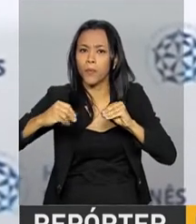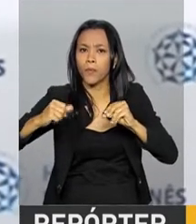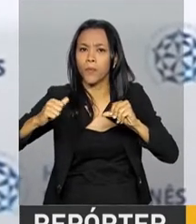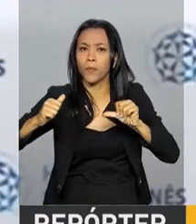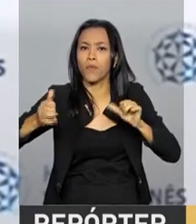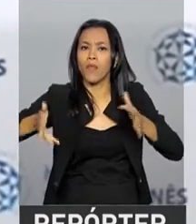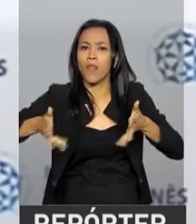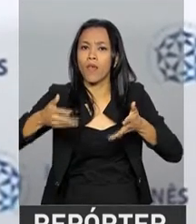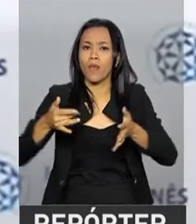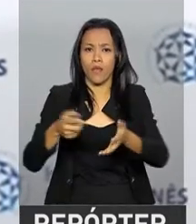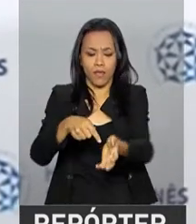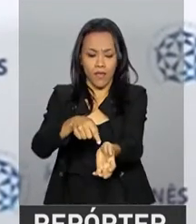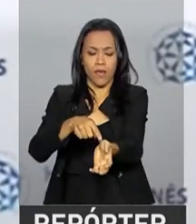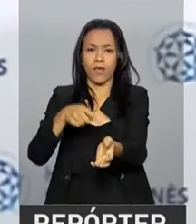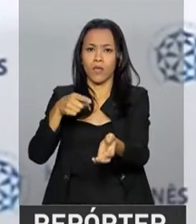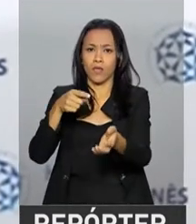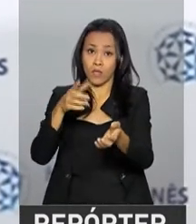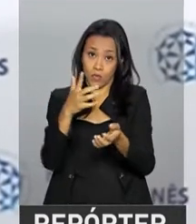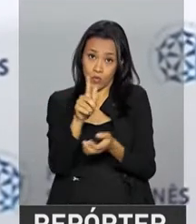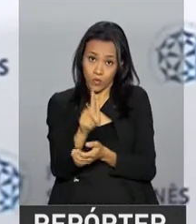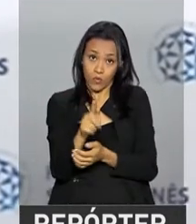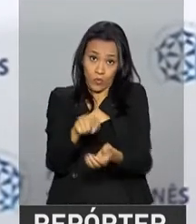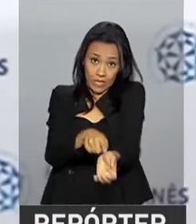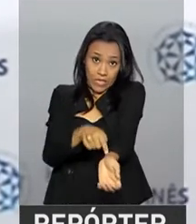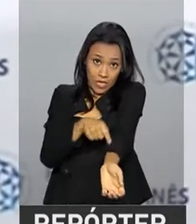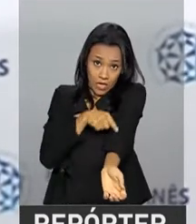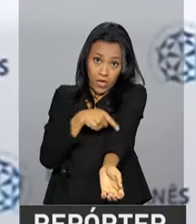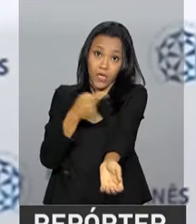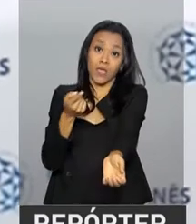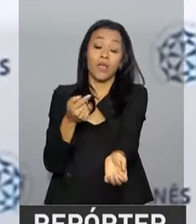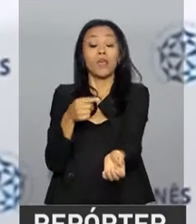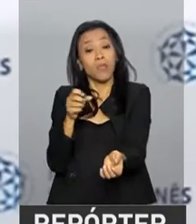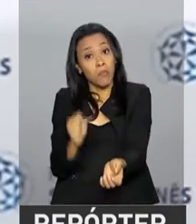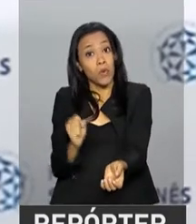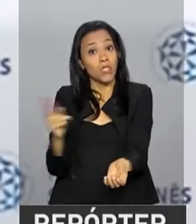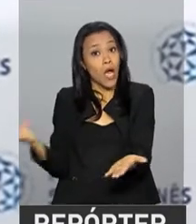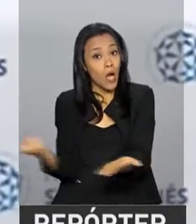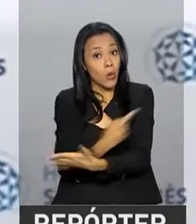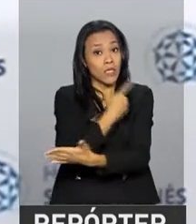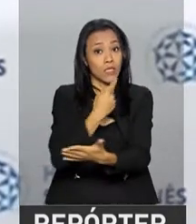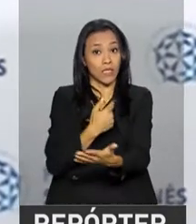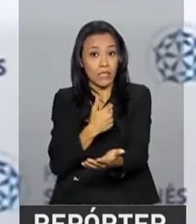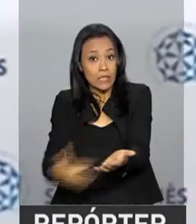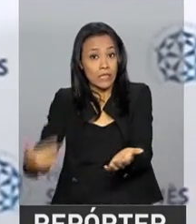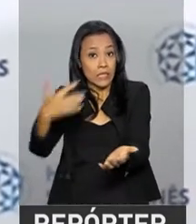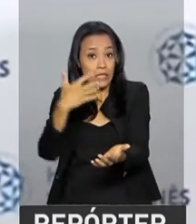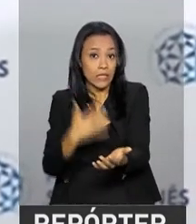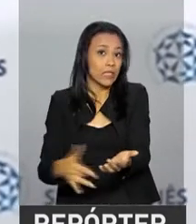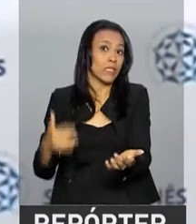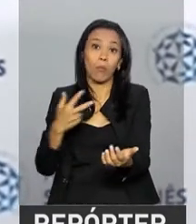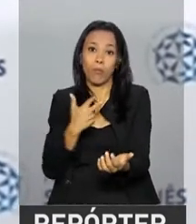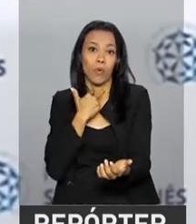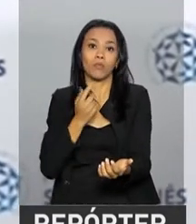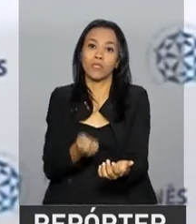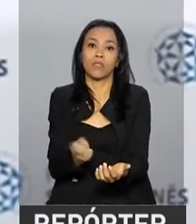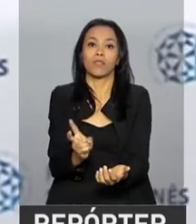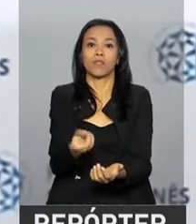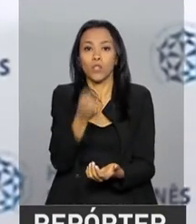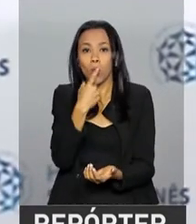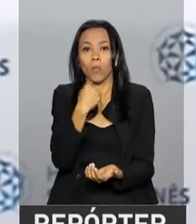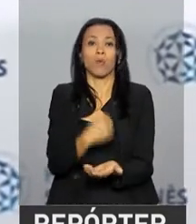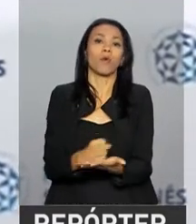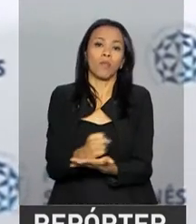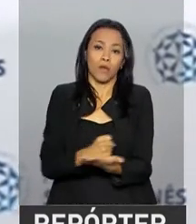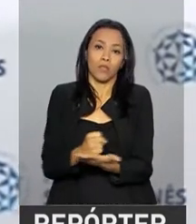desobstrução da coronária então esses remédios podem aumentar o risco de sangramento e não pode ficar sem essa medicação então por